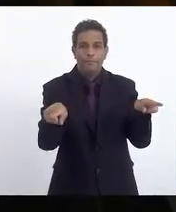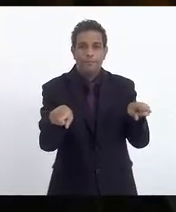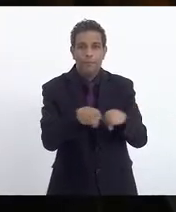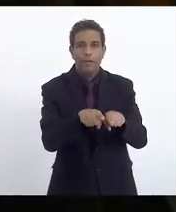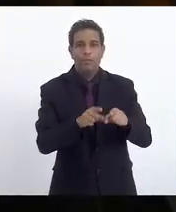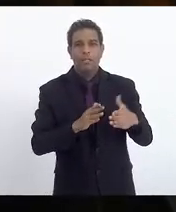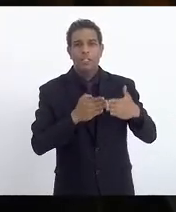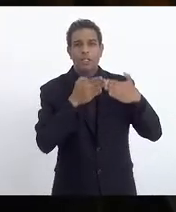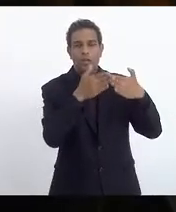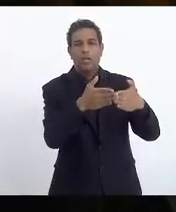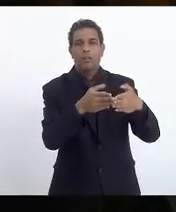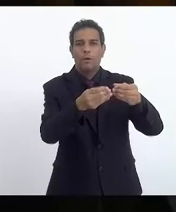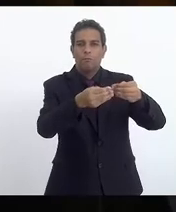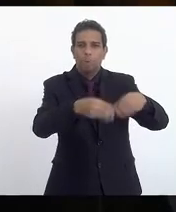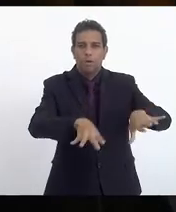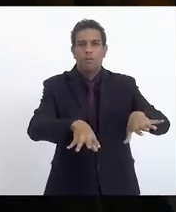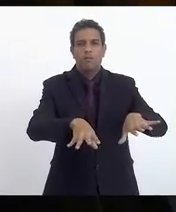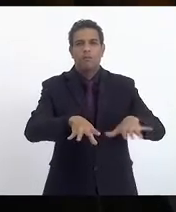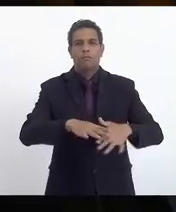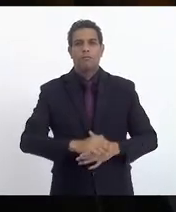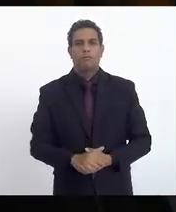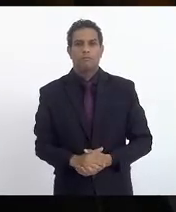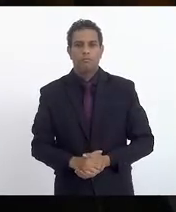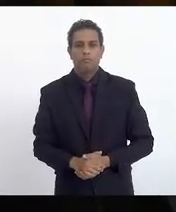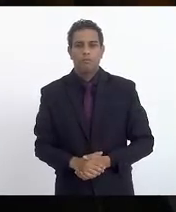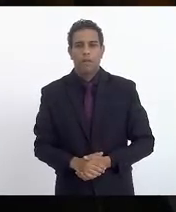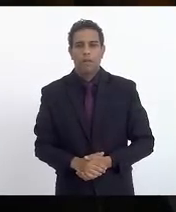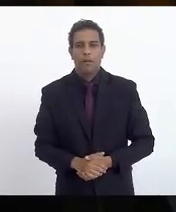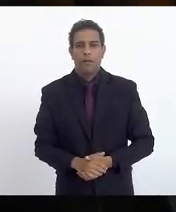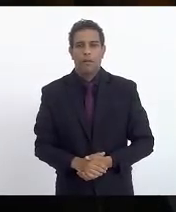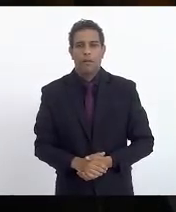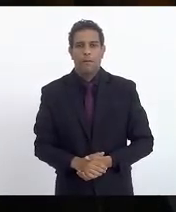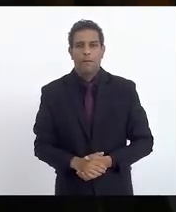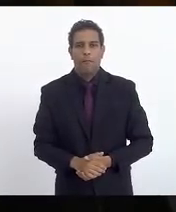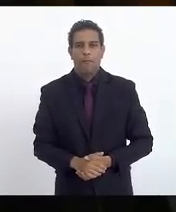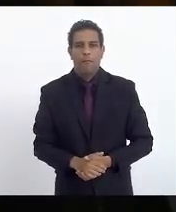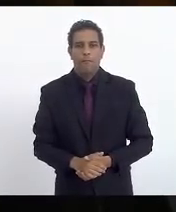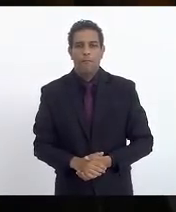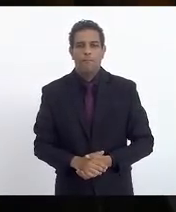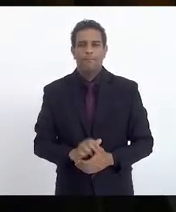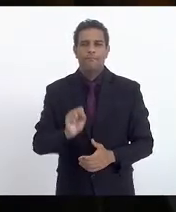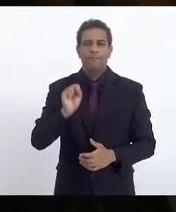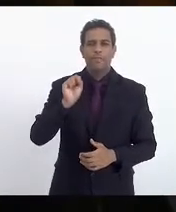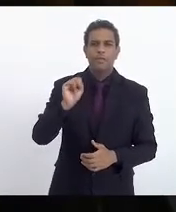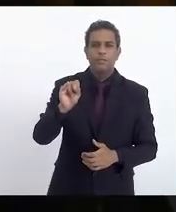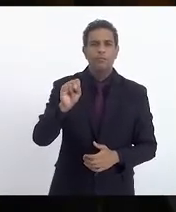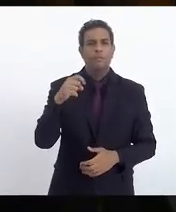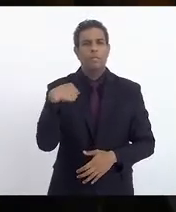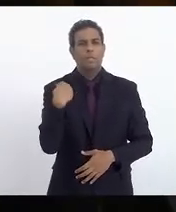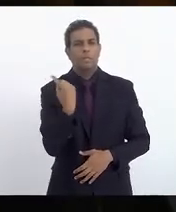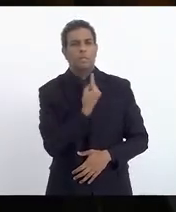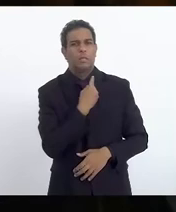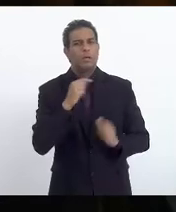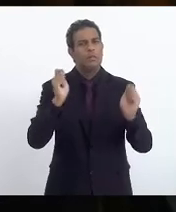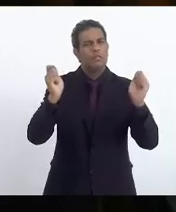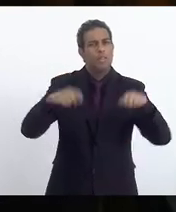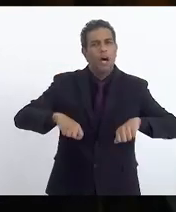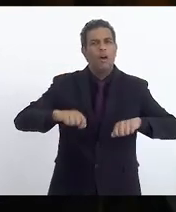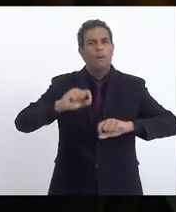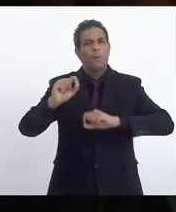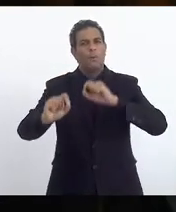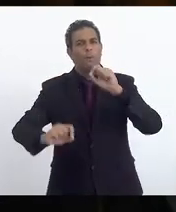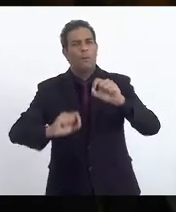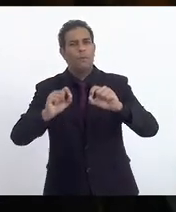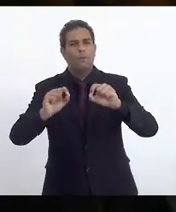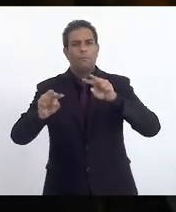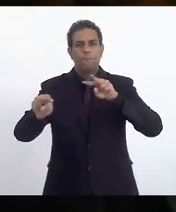naufragou me permitam um trocadilho não fragou hum Será mesmo que não é possível adotar